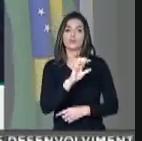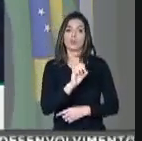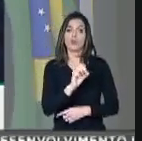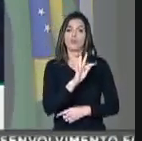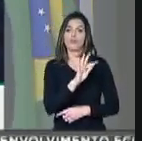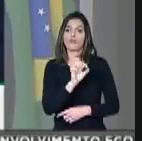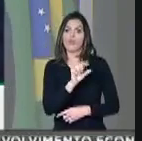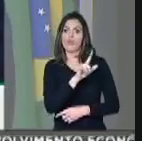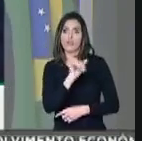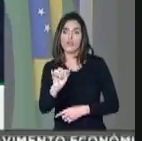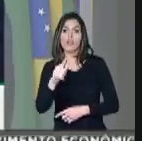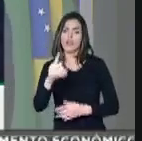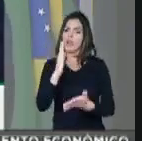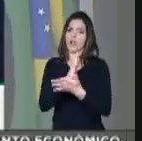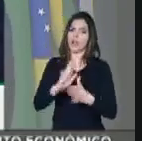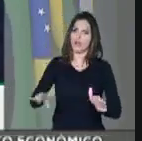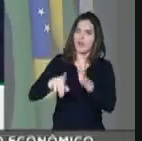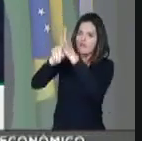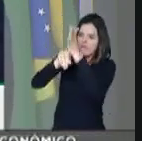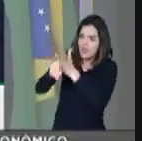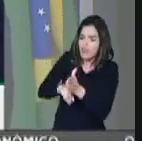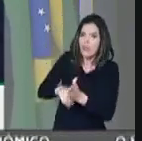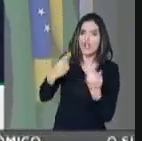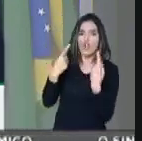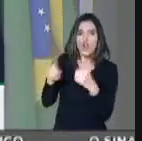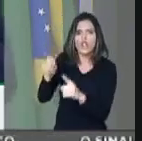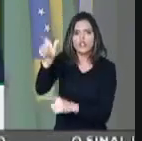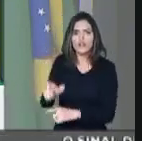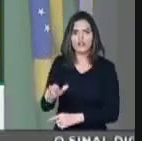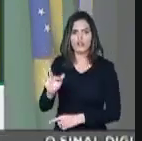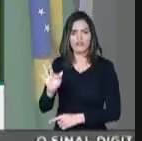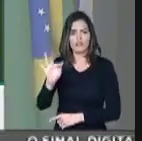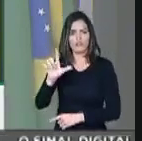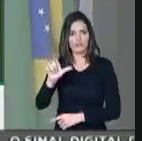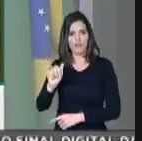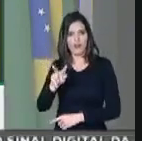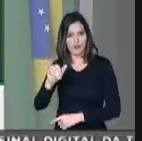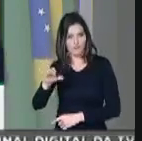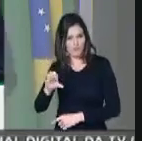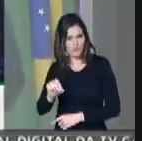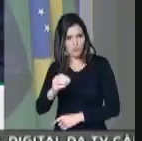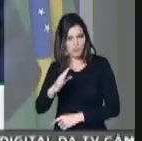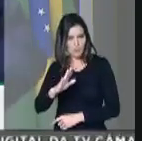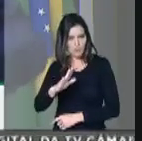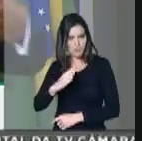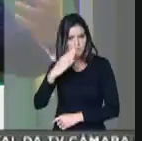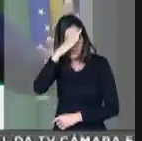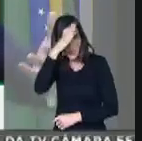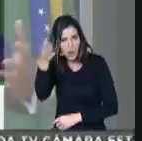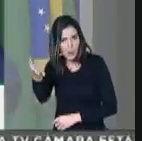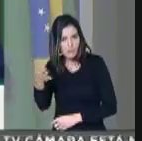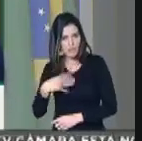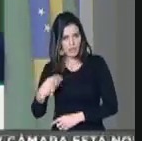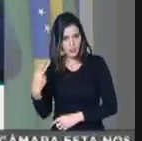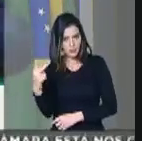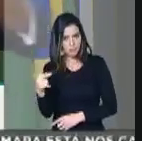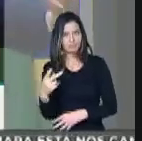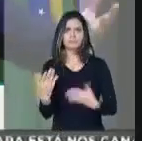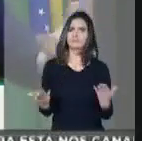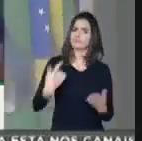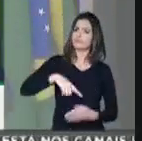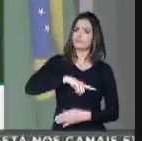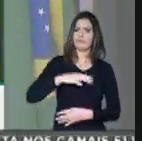as investigações contra o Flávio Bolsonaro? Será que nós vamos estar sujeitos, portanto, ao capricho,